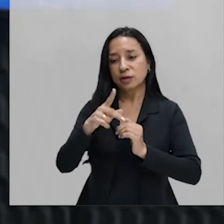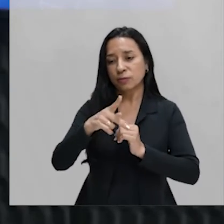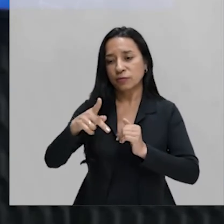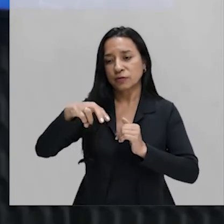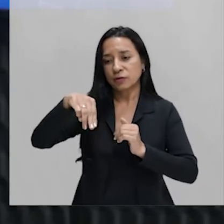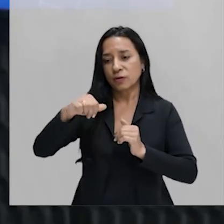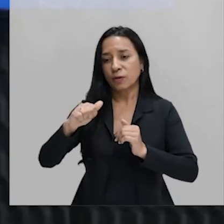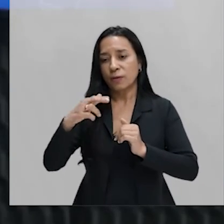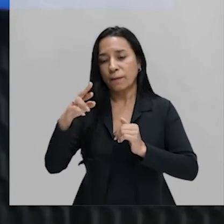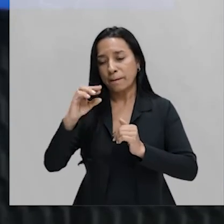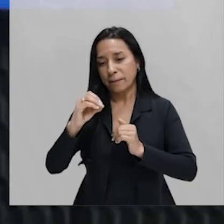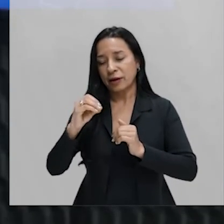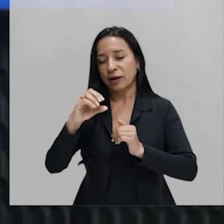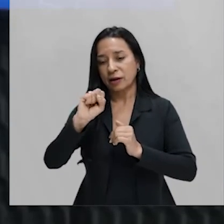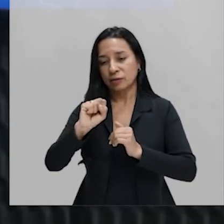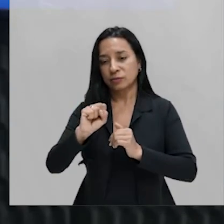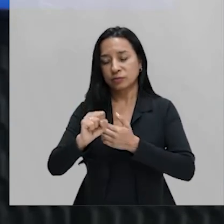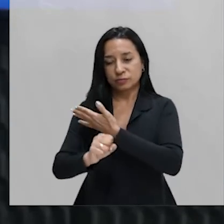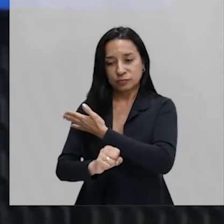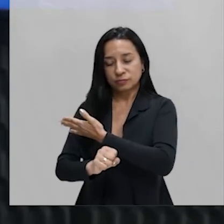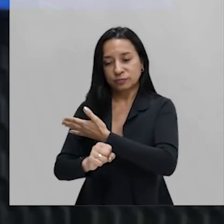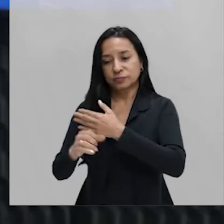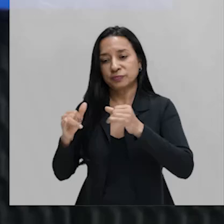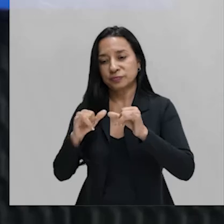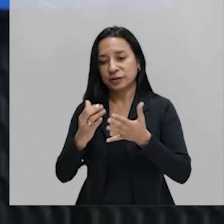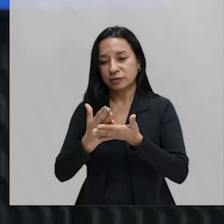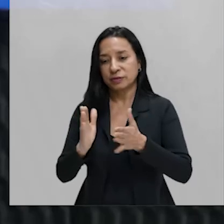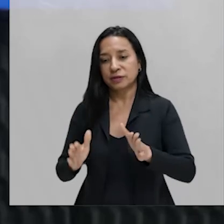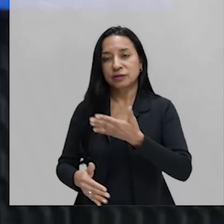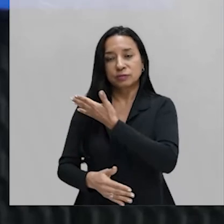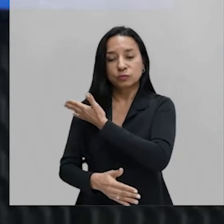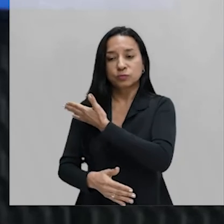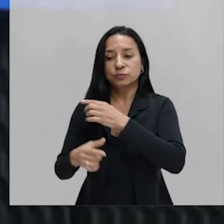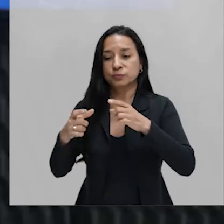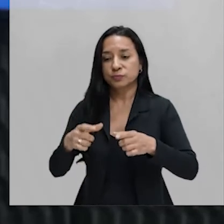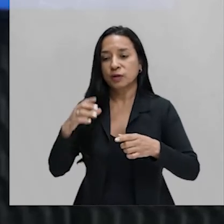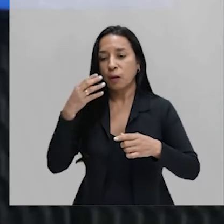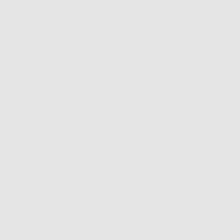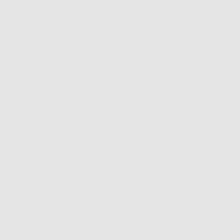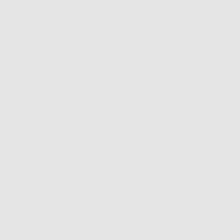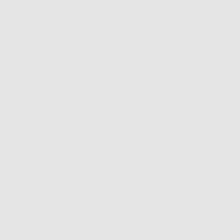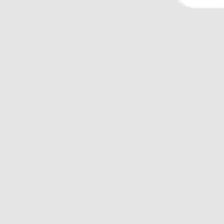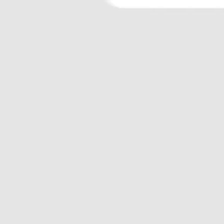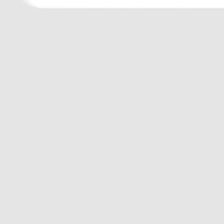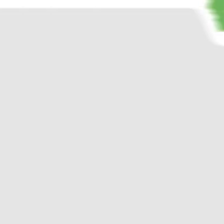Dominici, a gente vai ficando aqui com esse lugar maravilhoso que é o Teatro Arthur Azevedo. Um abraço.